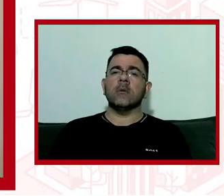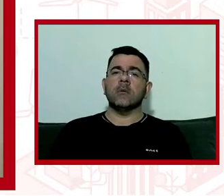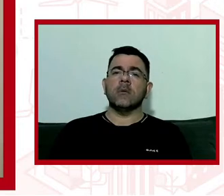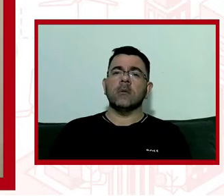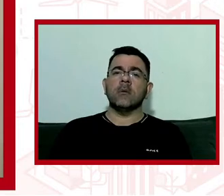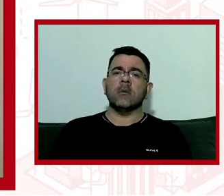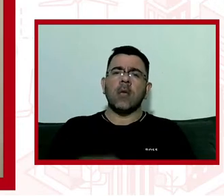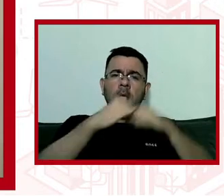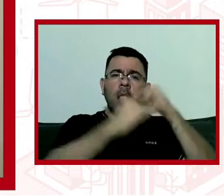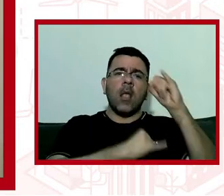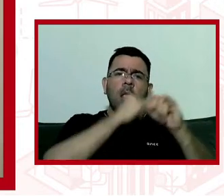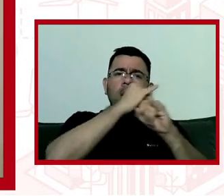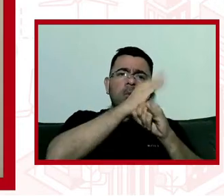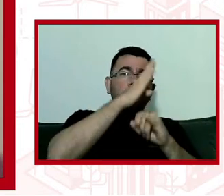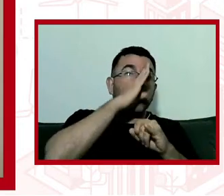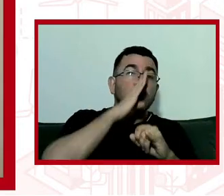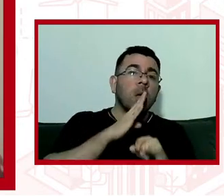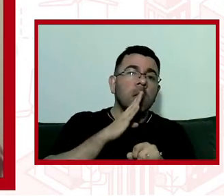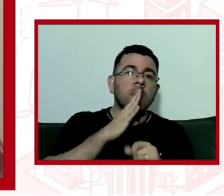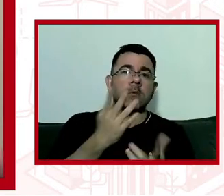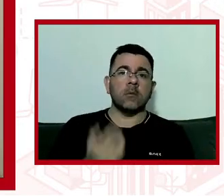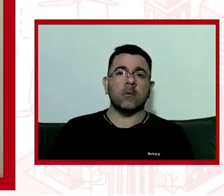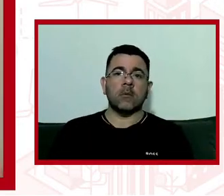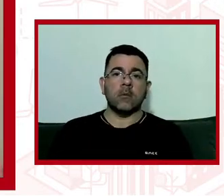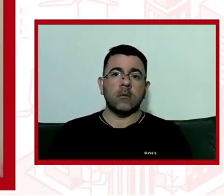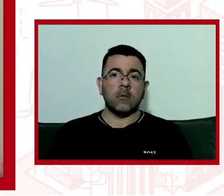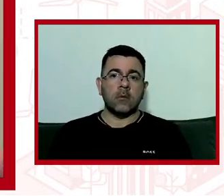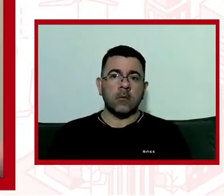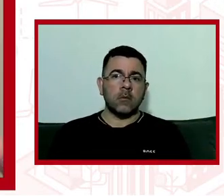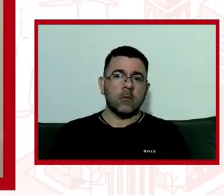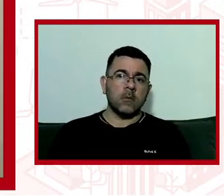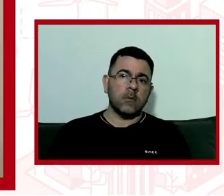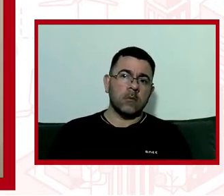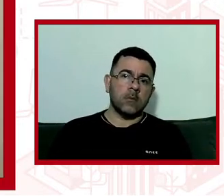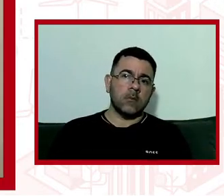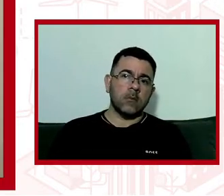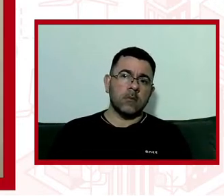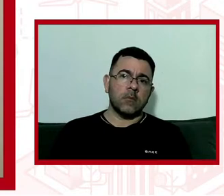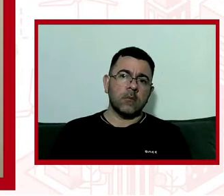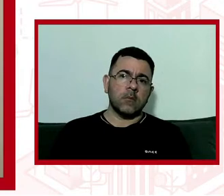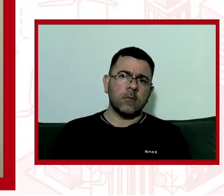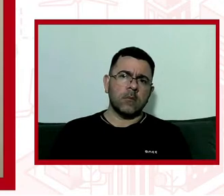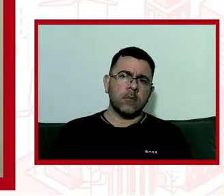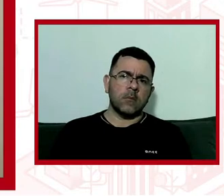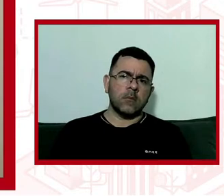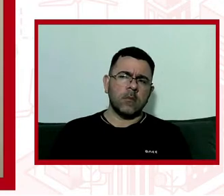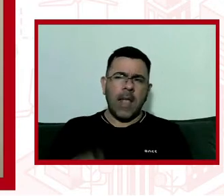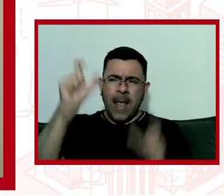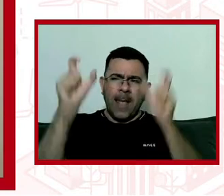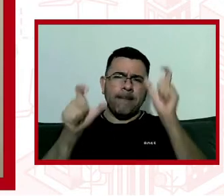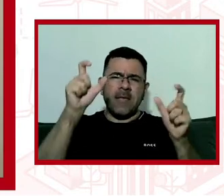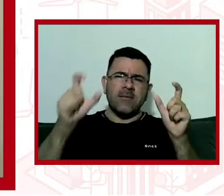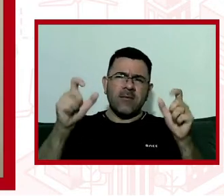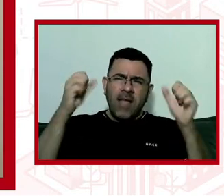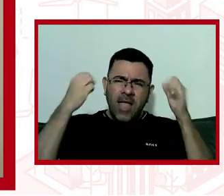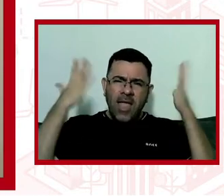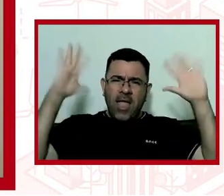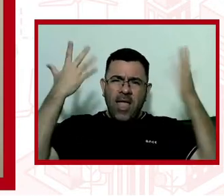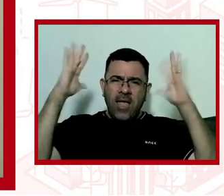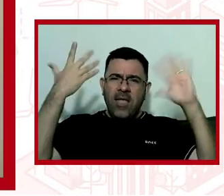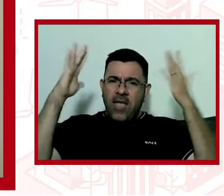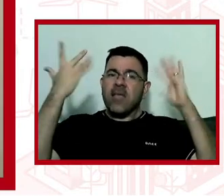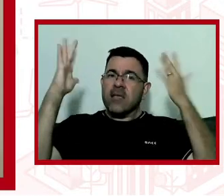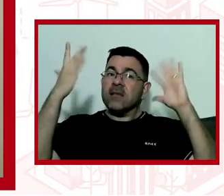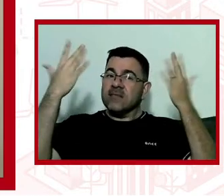gratuito então aquilo dali criou um e o pessoal comemorando E aí a gente lógico vai além então